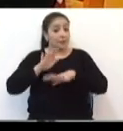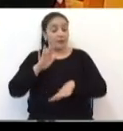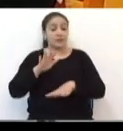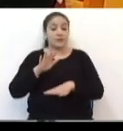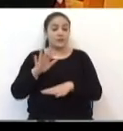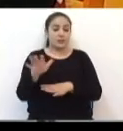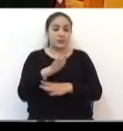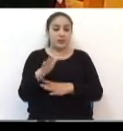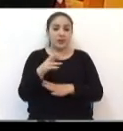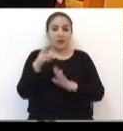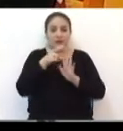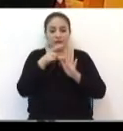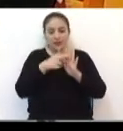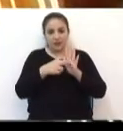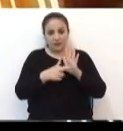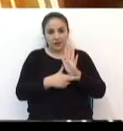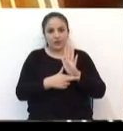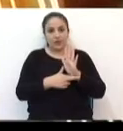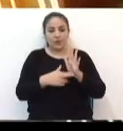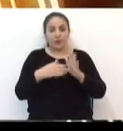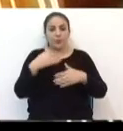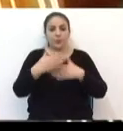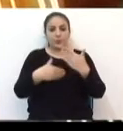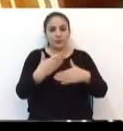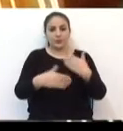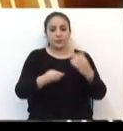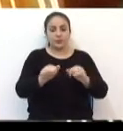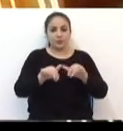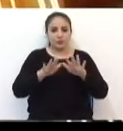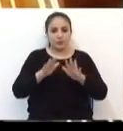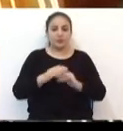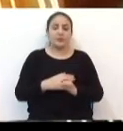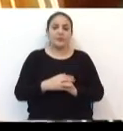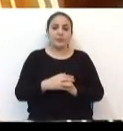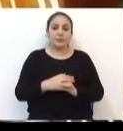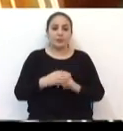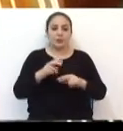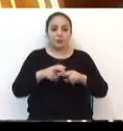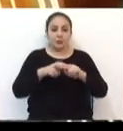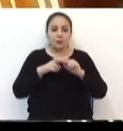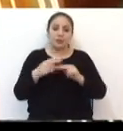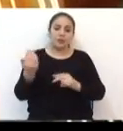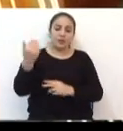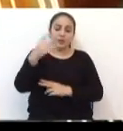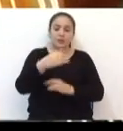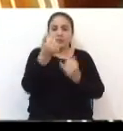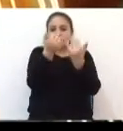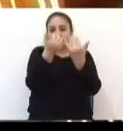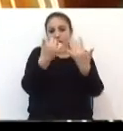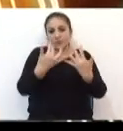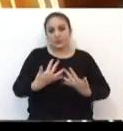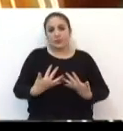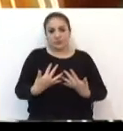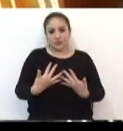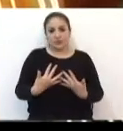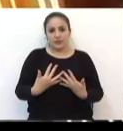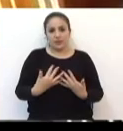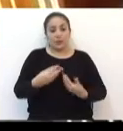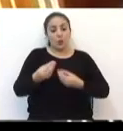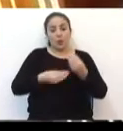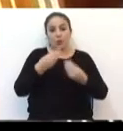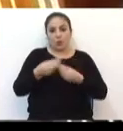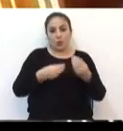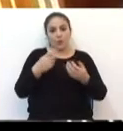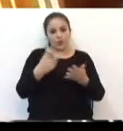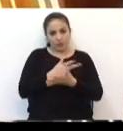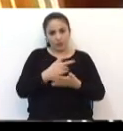nada menos deu do que normativizar esse procedimento da audiência. Então a resolução ela vem e explica ponderadamente